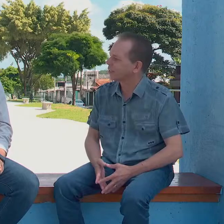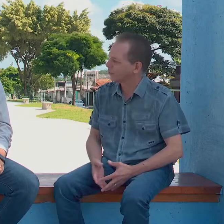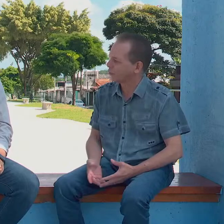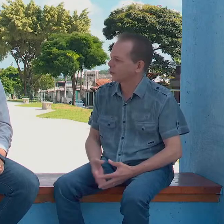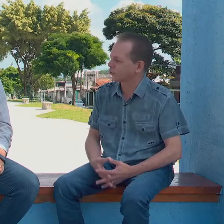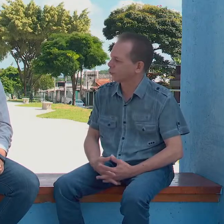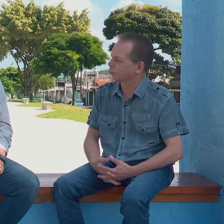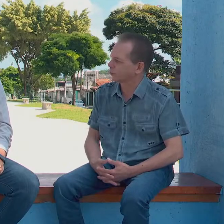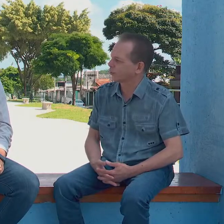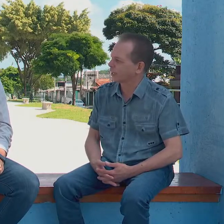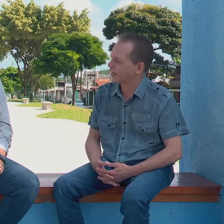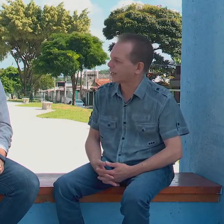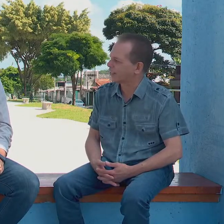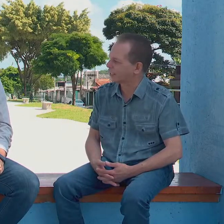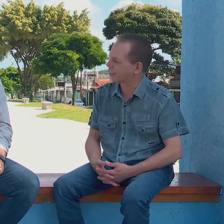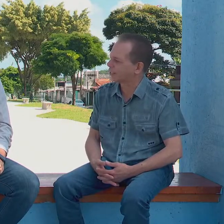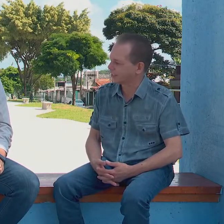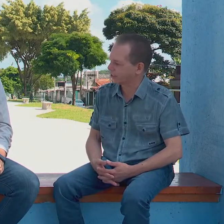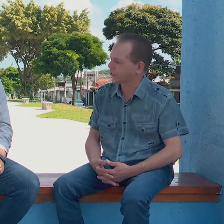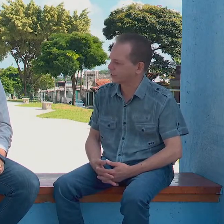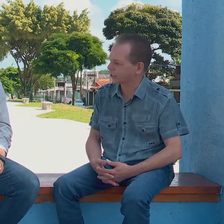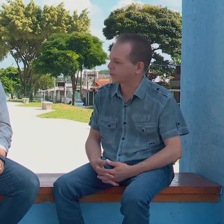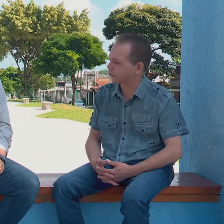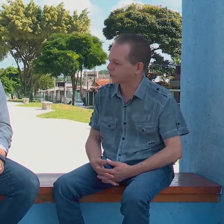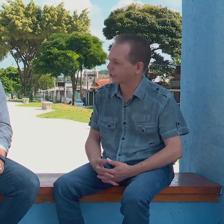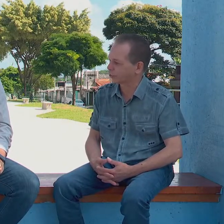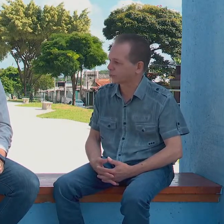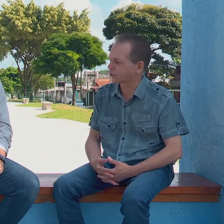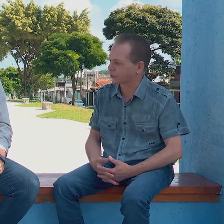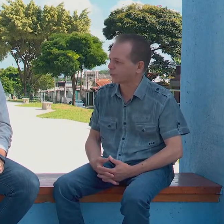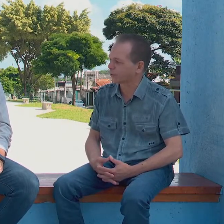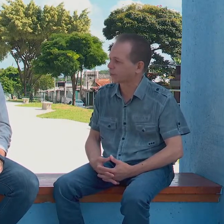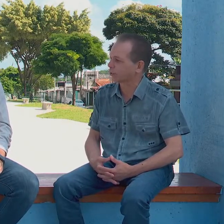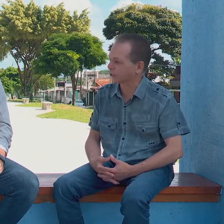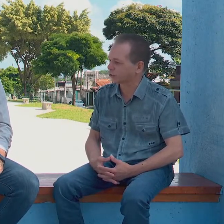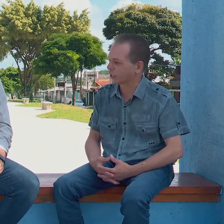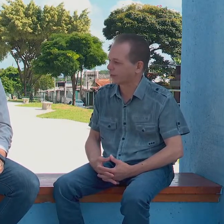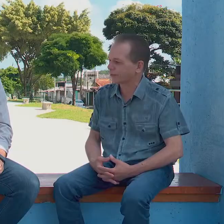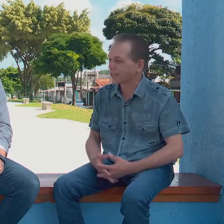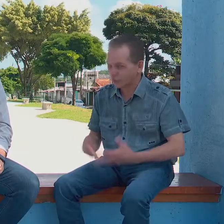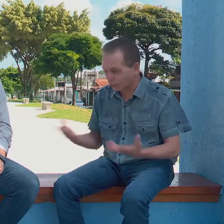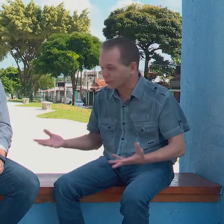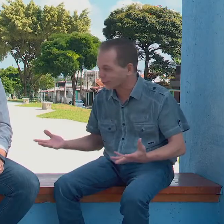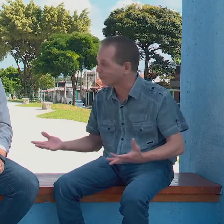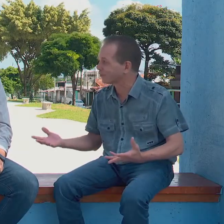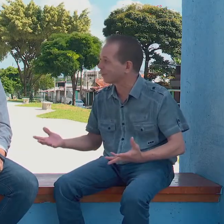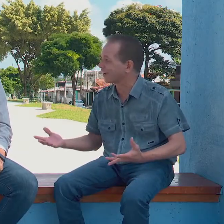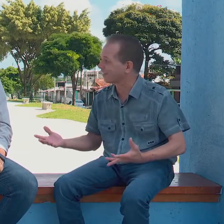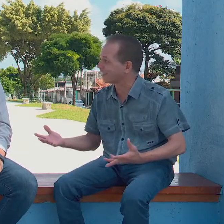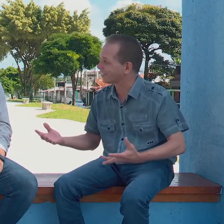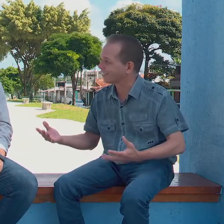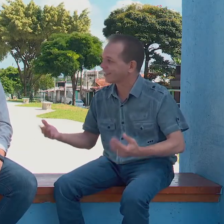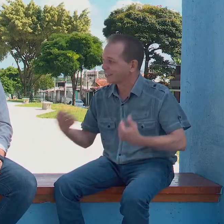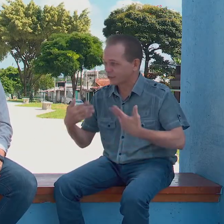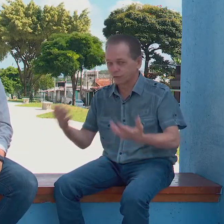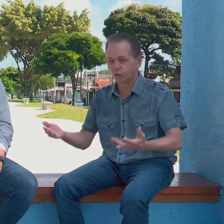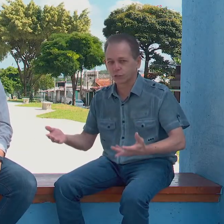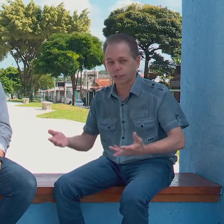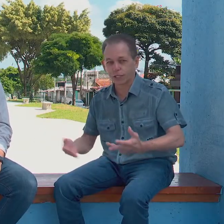população pode nos procurar, né? Que estamos à disposição para poder ajudar. E como eu sempre falo,